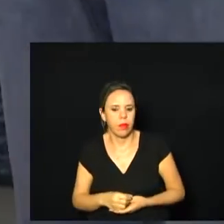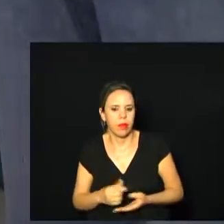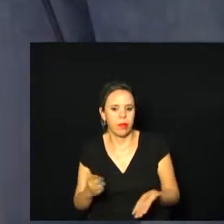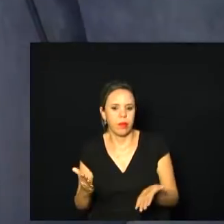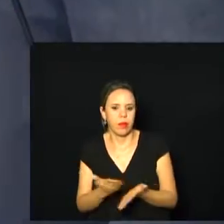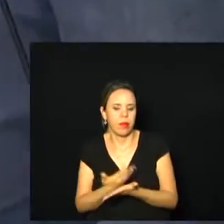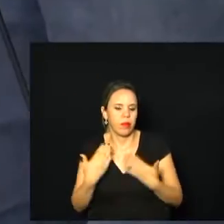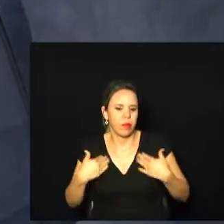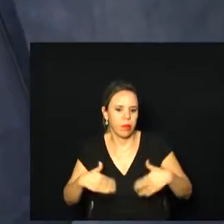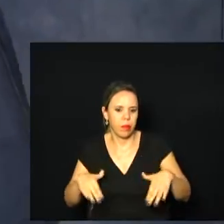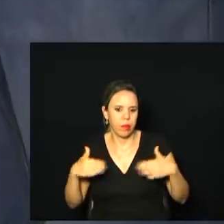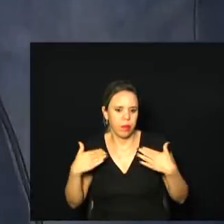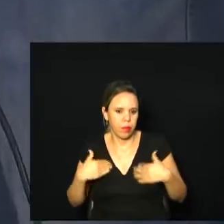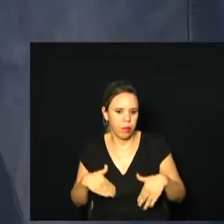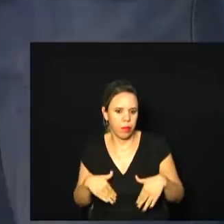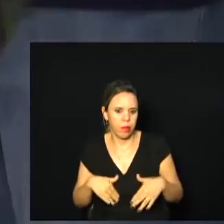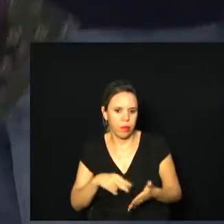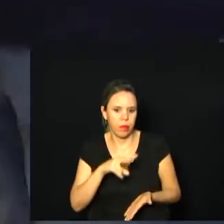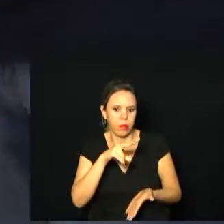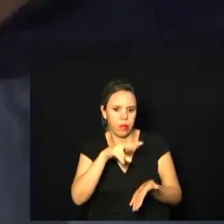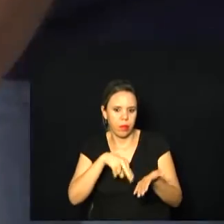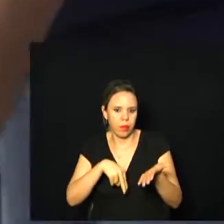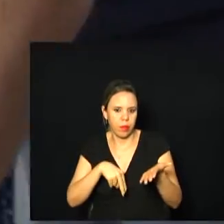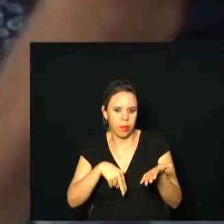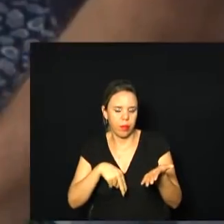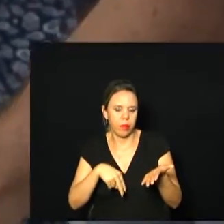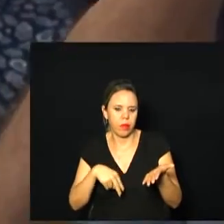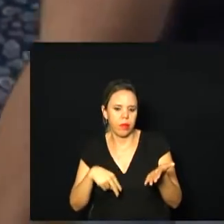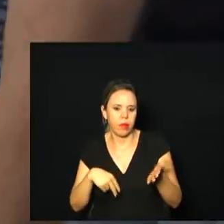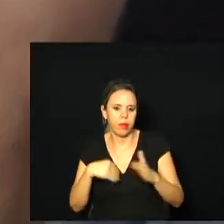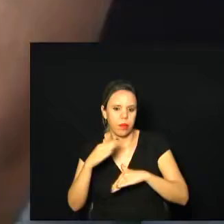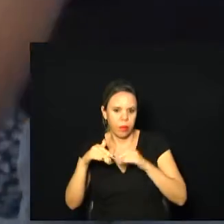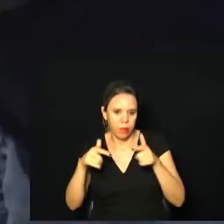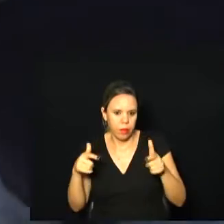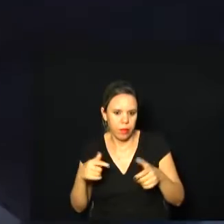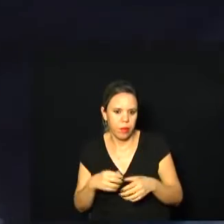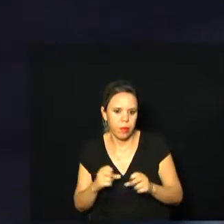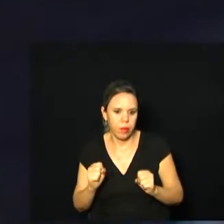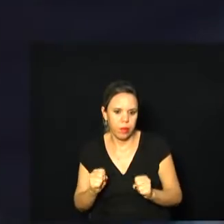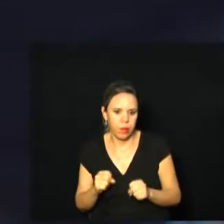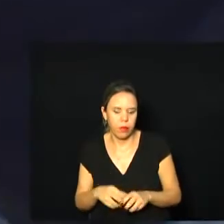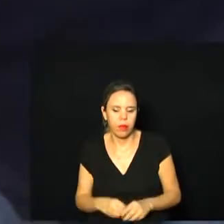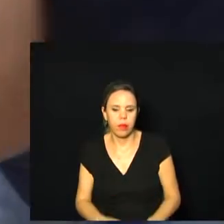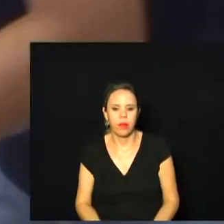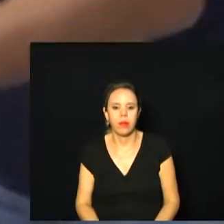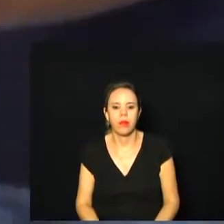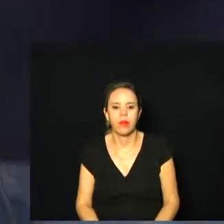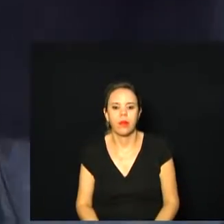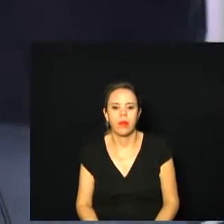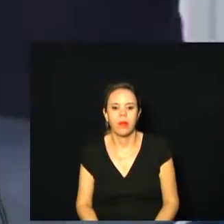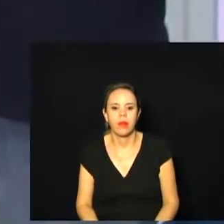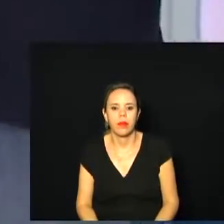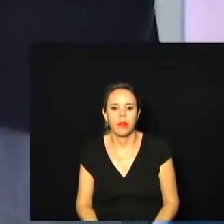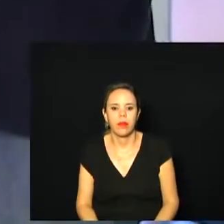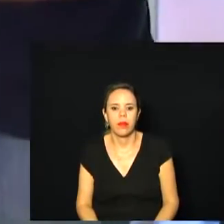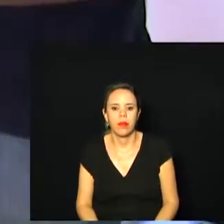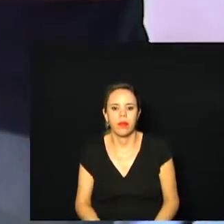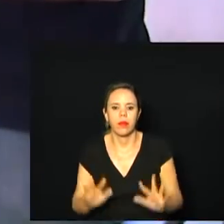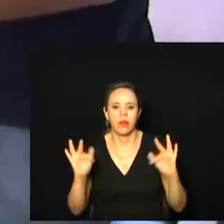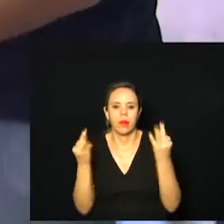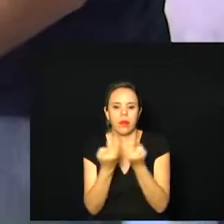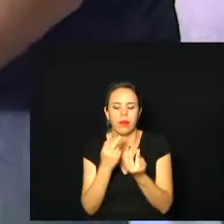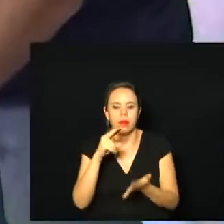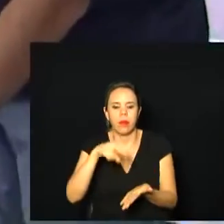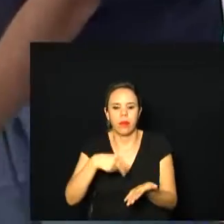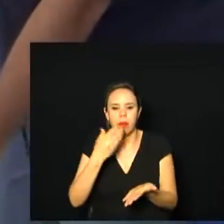livro tranquilo, a leitura. É um livro um pouco mais avançado. Pode colocar aqui. Tá, é um livro para os pais